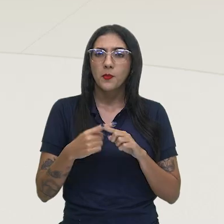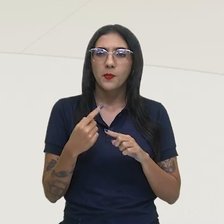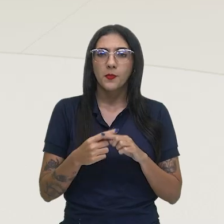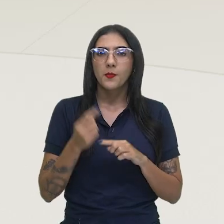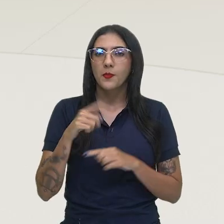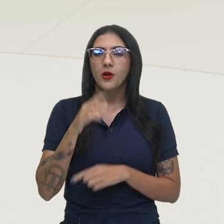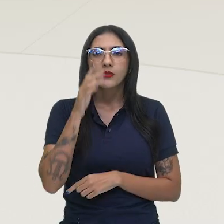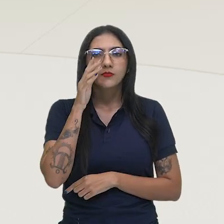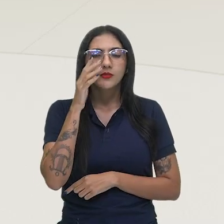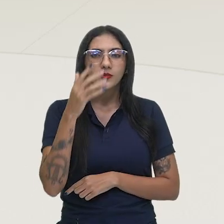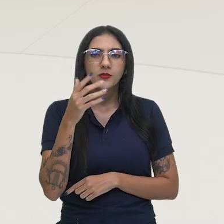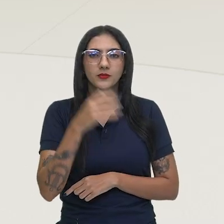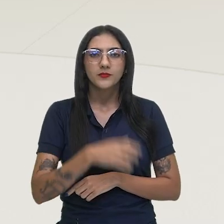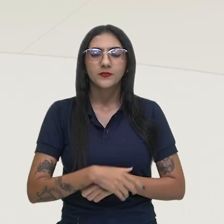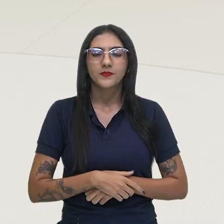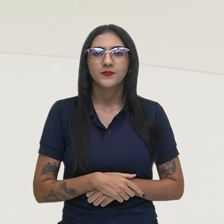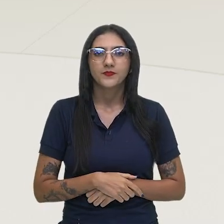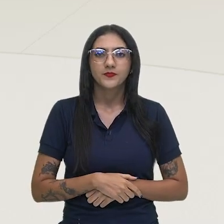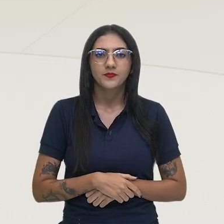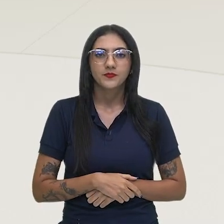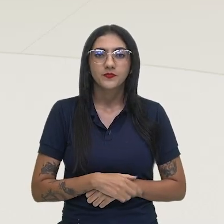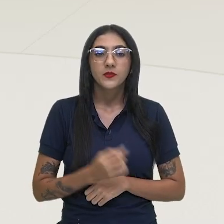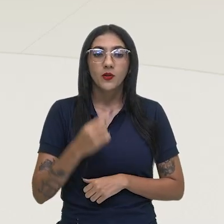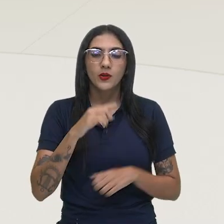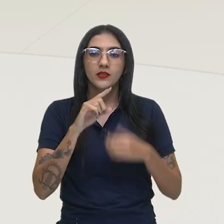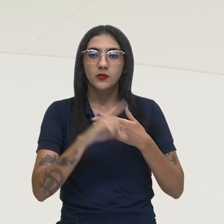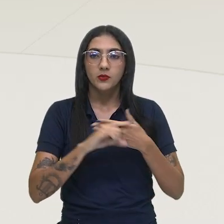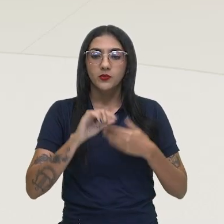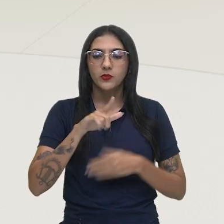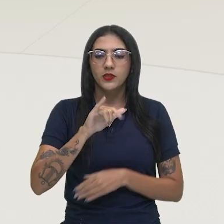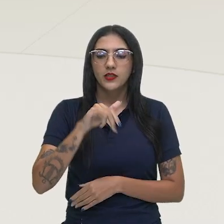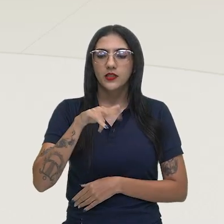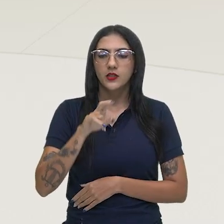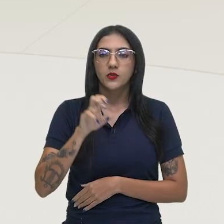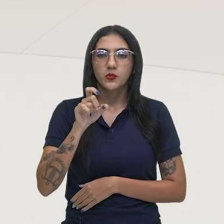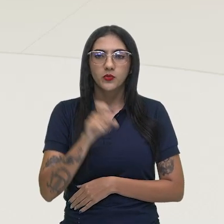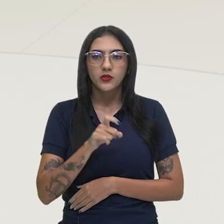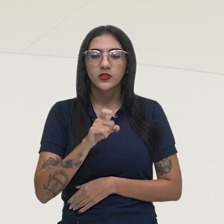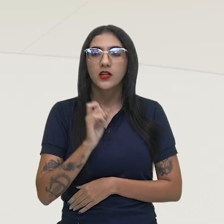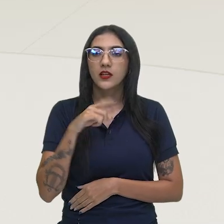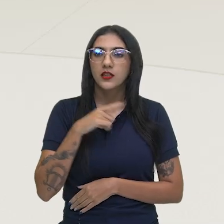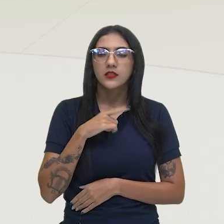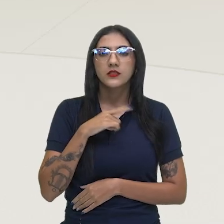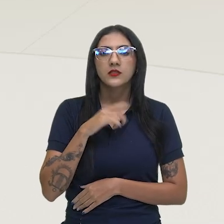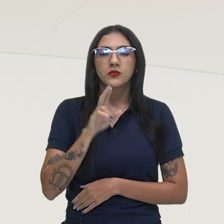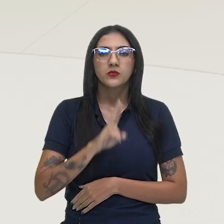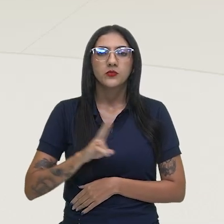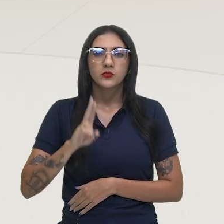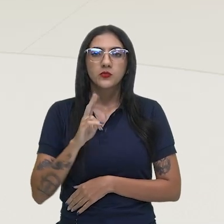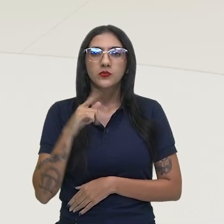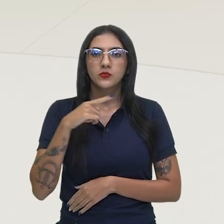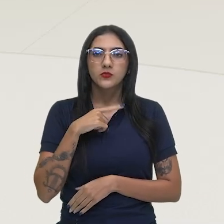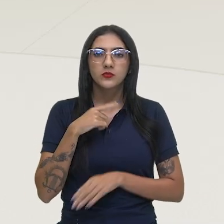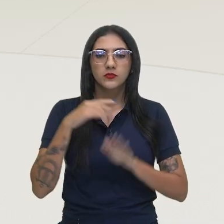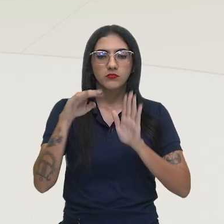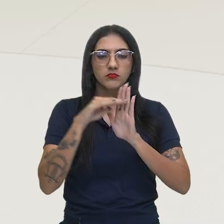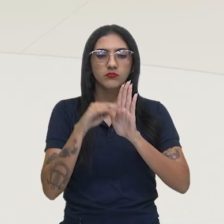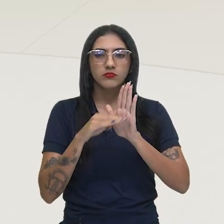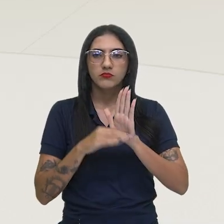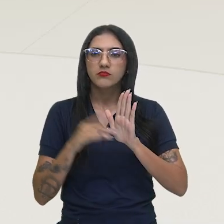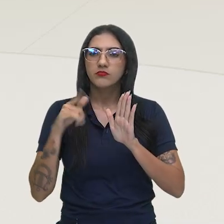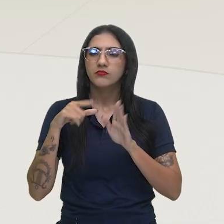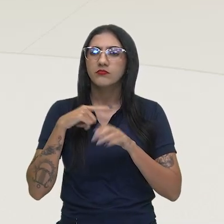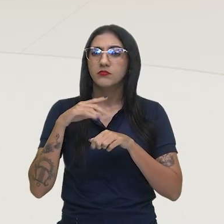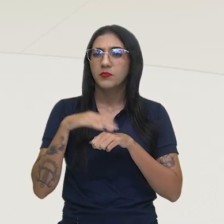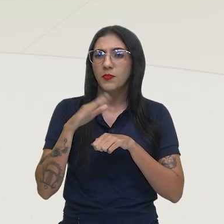acontece? Porque o Linus Pauling disse que esse subnível de energia, ele tem mais